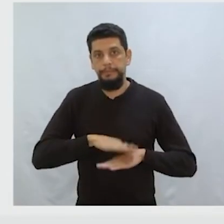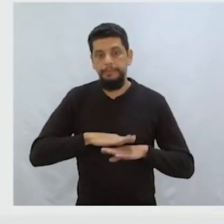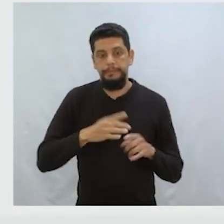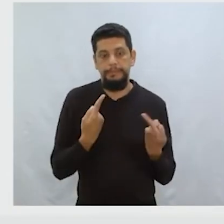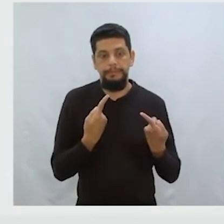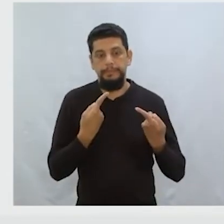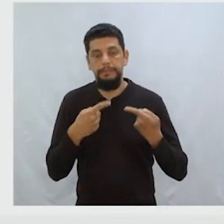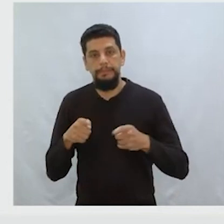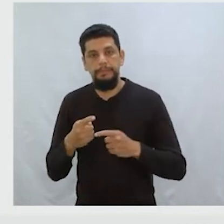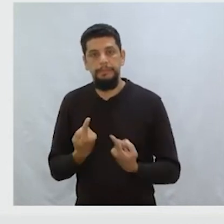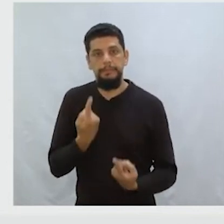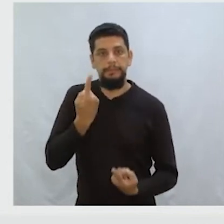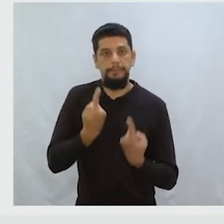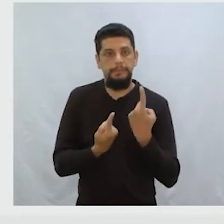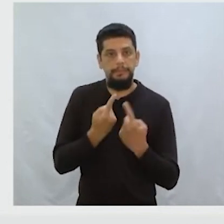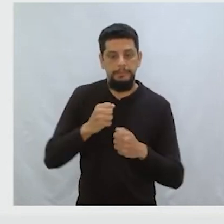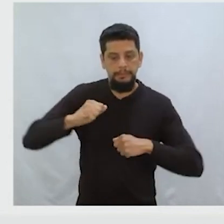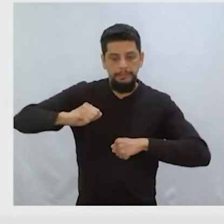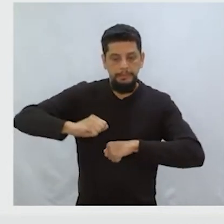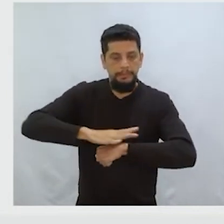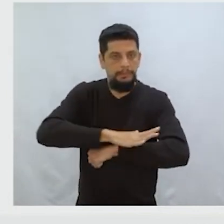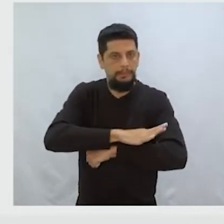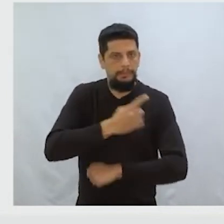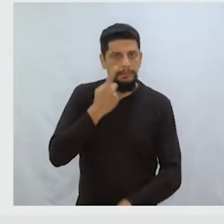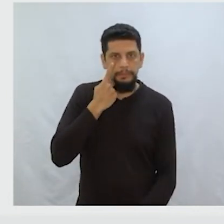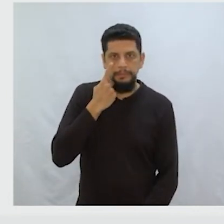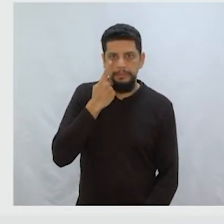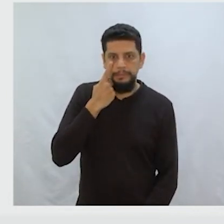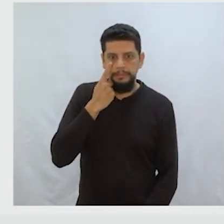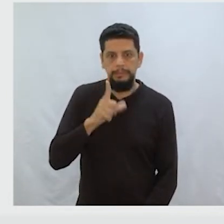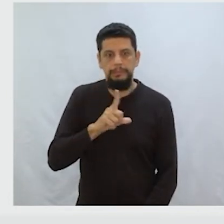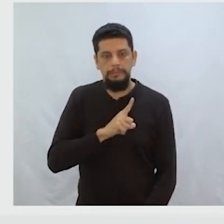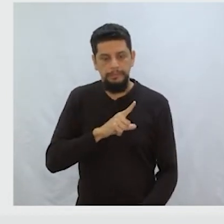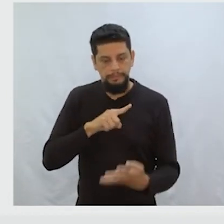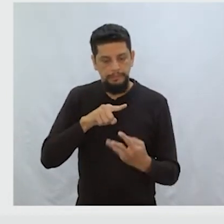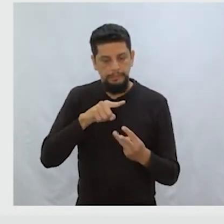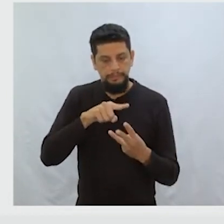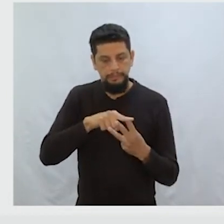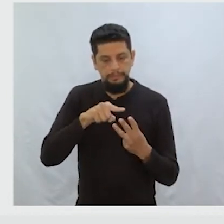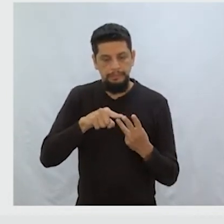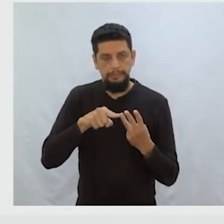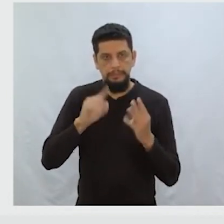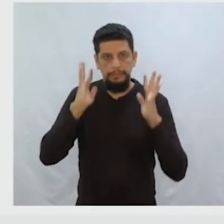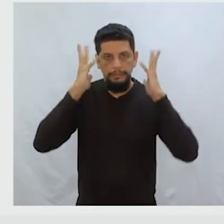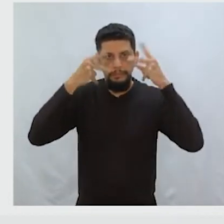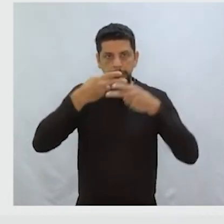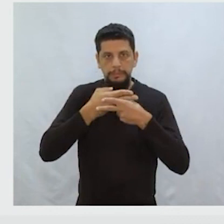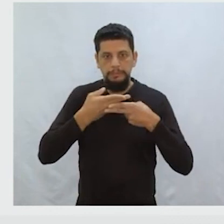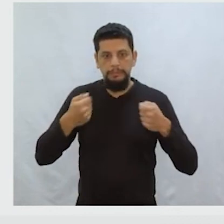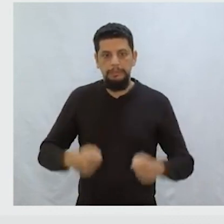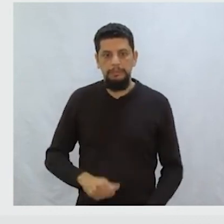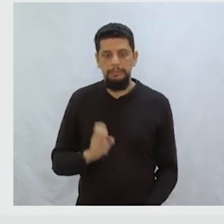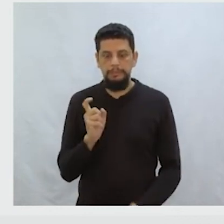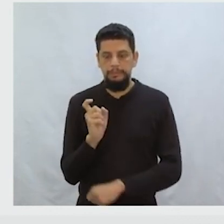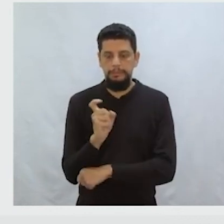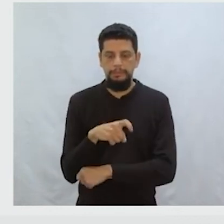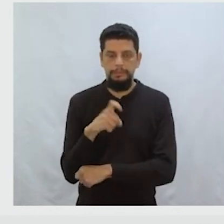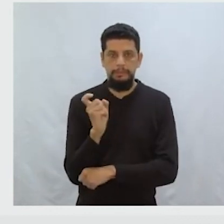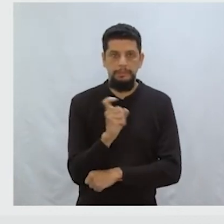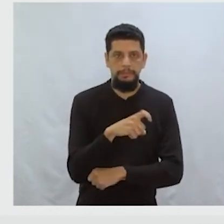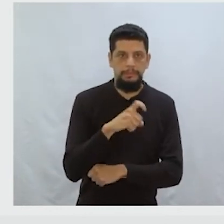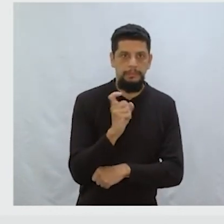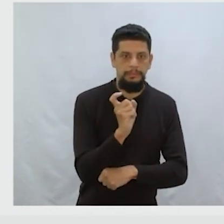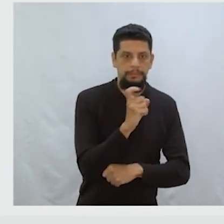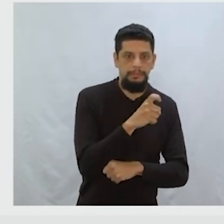desafio? Qual é a sombra? Olha só, nós temos três animais aí. O cavalo